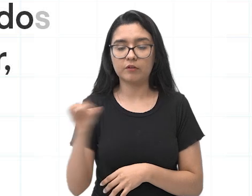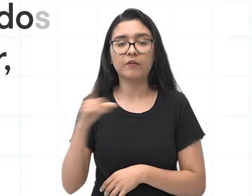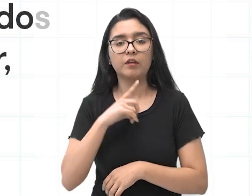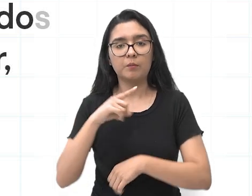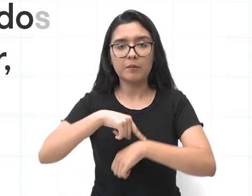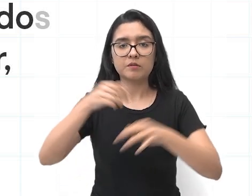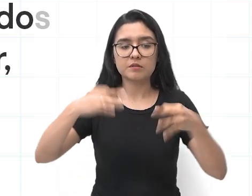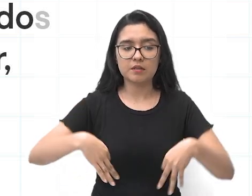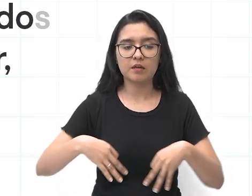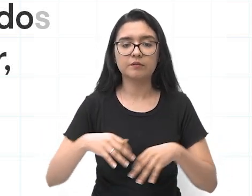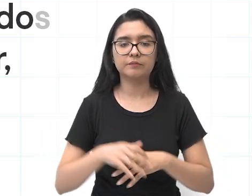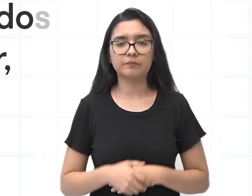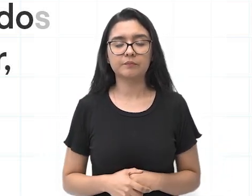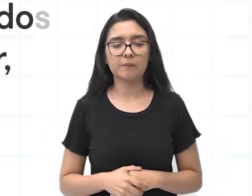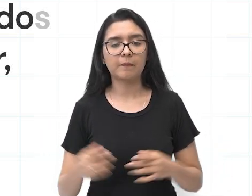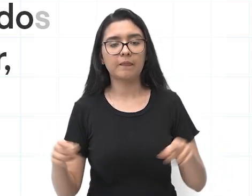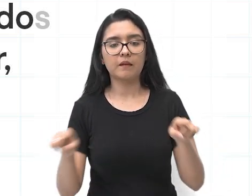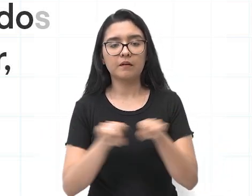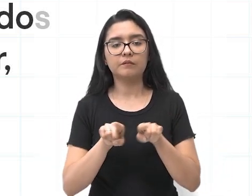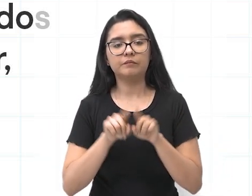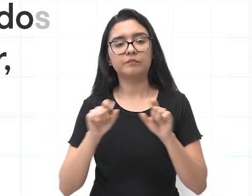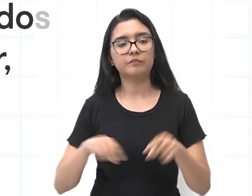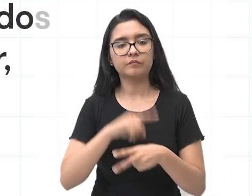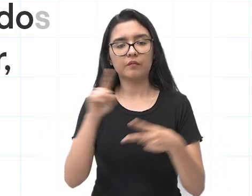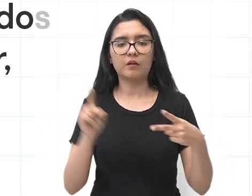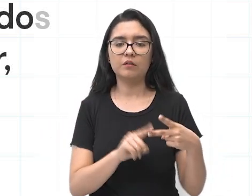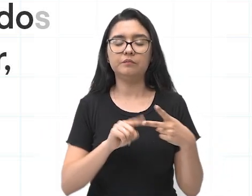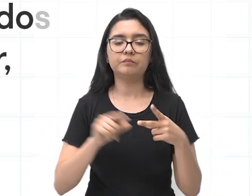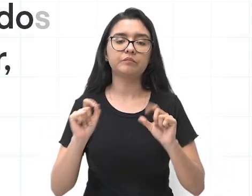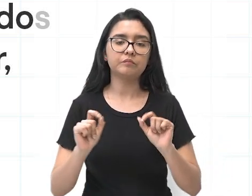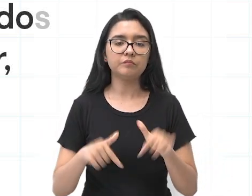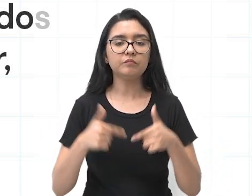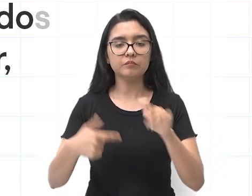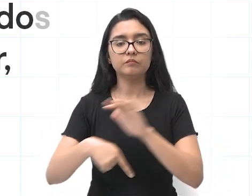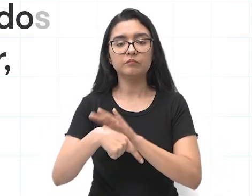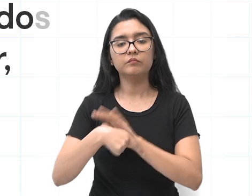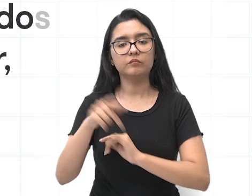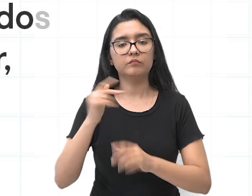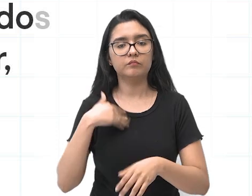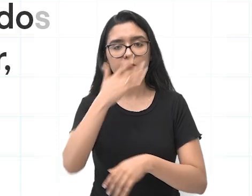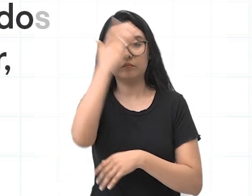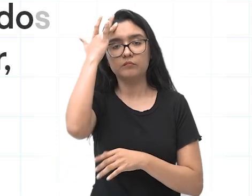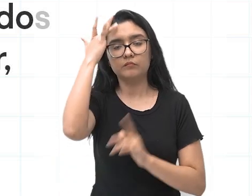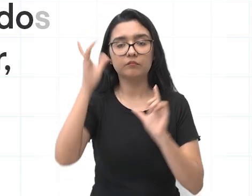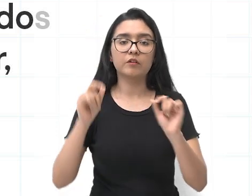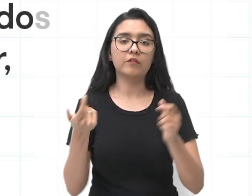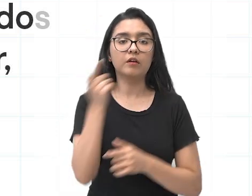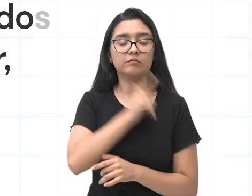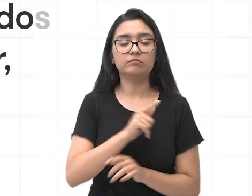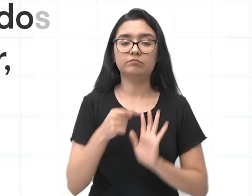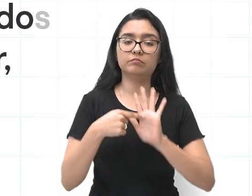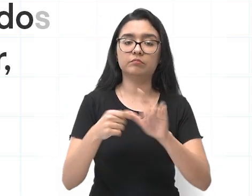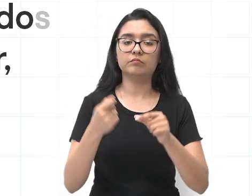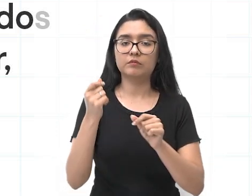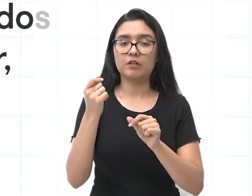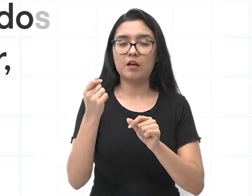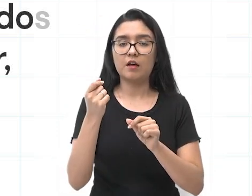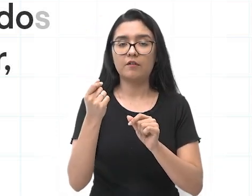momento de revisão, vamos para a nossa próxima aula. Agora eu quero que vocês relembrem aqui os esportes